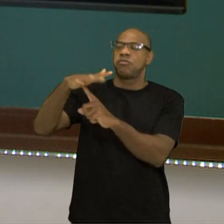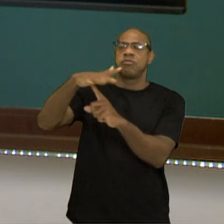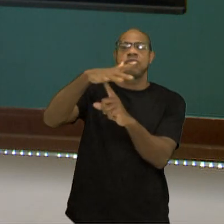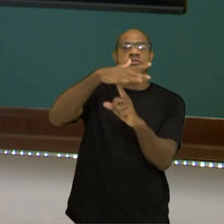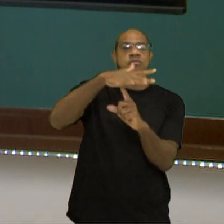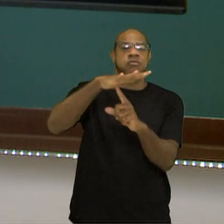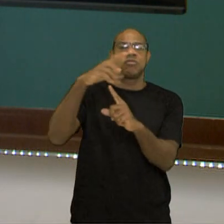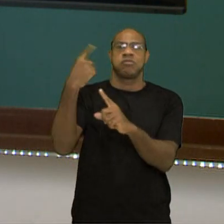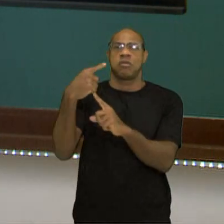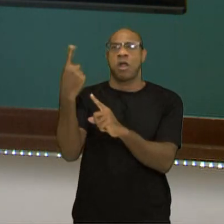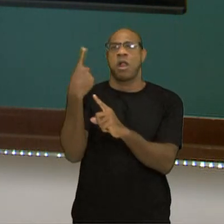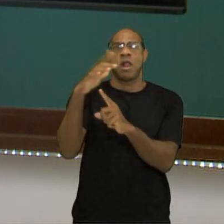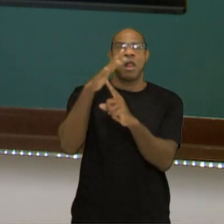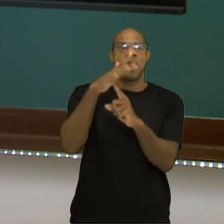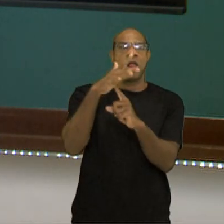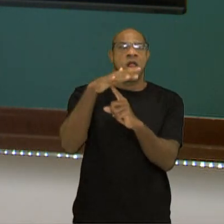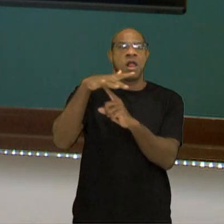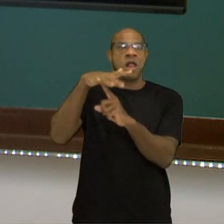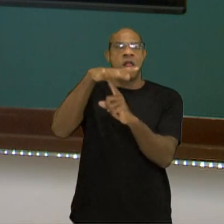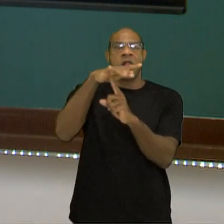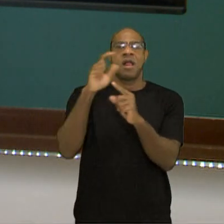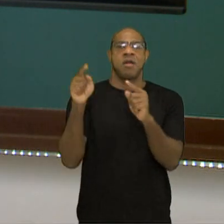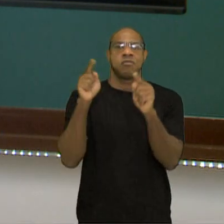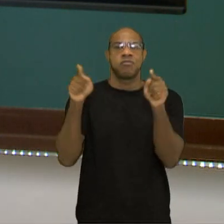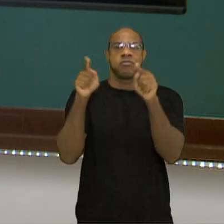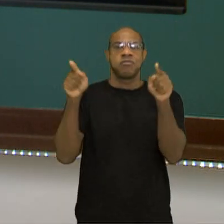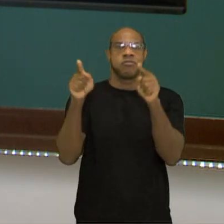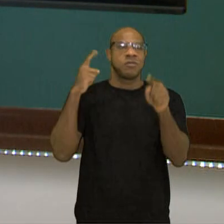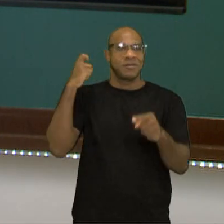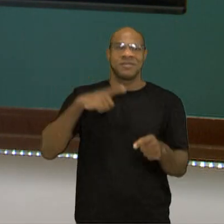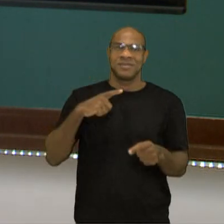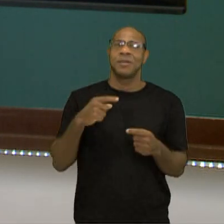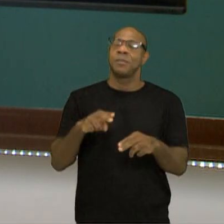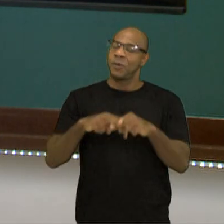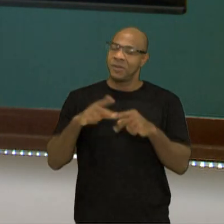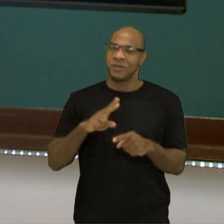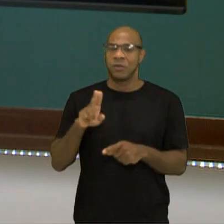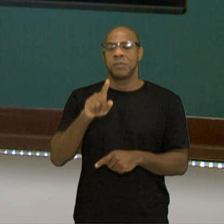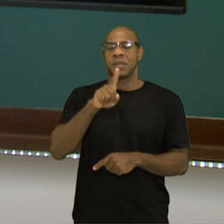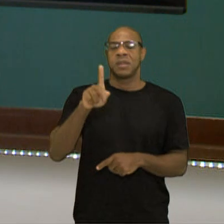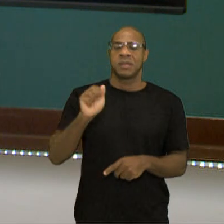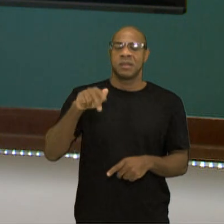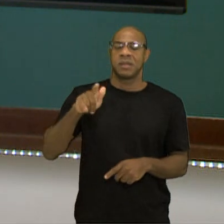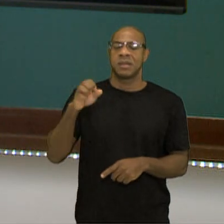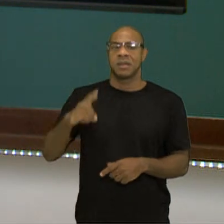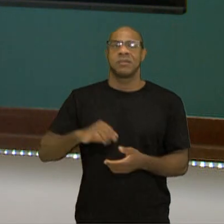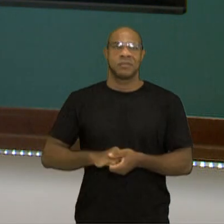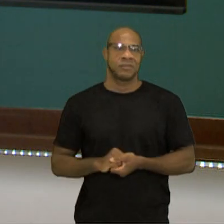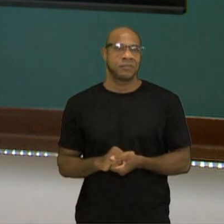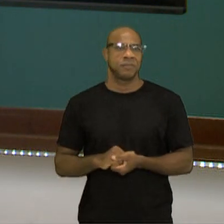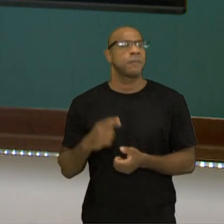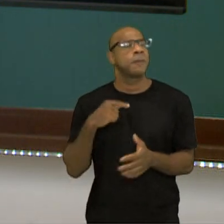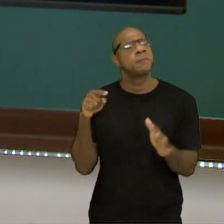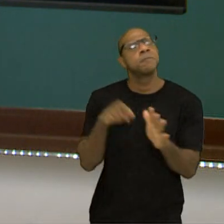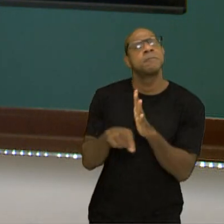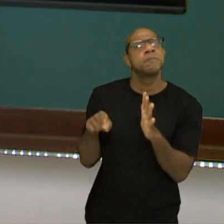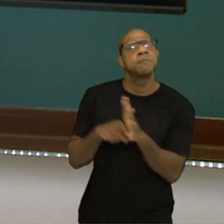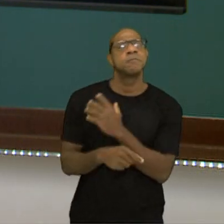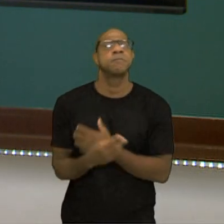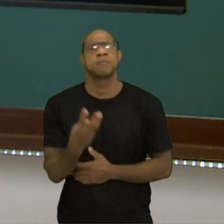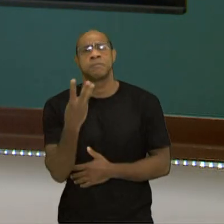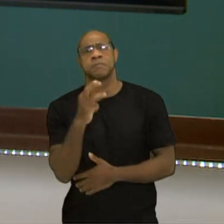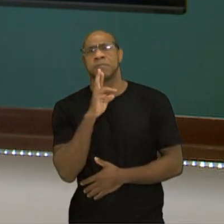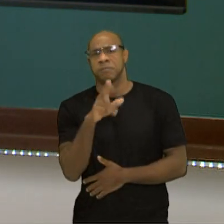né? Mas só para vocês poderem ficar sabendo, tá bom? Vamos seguir. Eu tenho 3 perguntas aqui que eu queria que